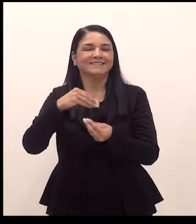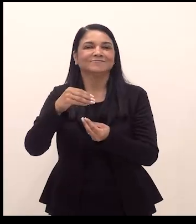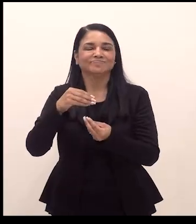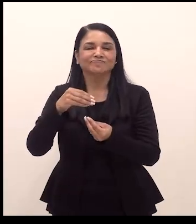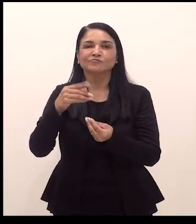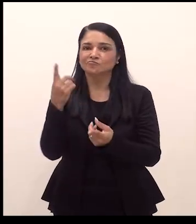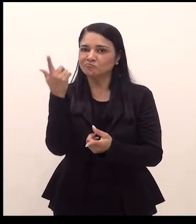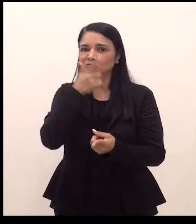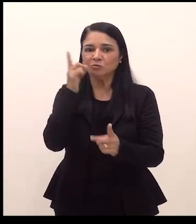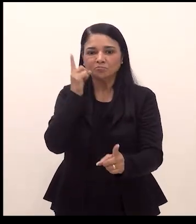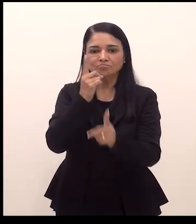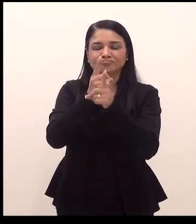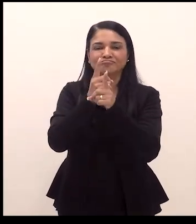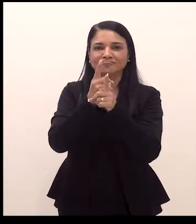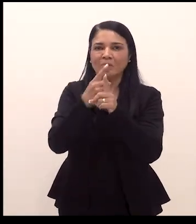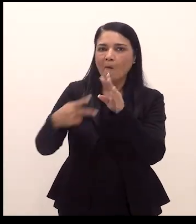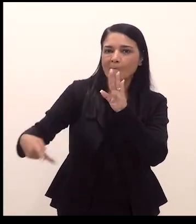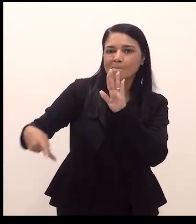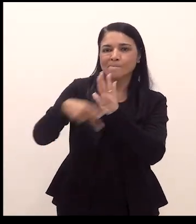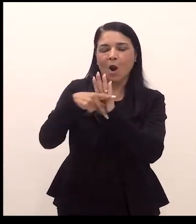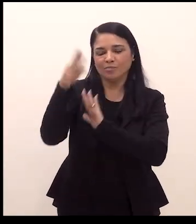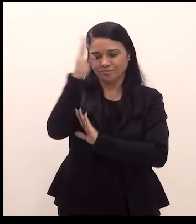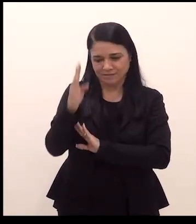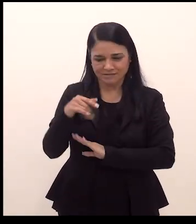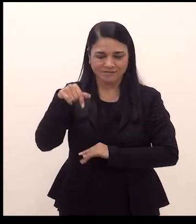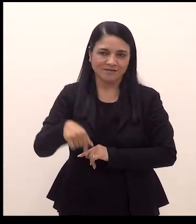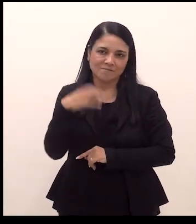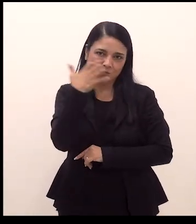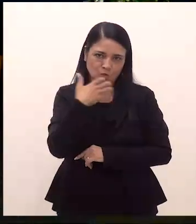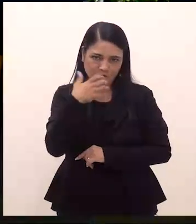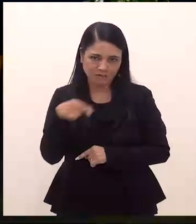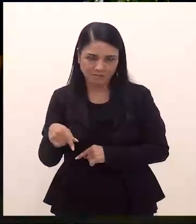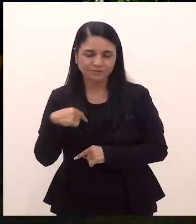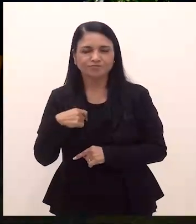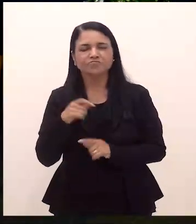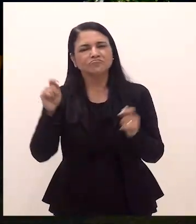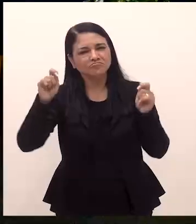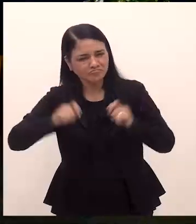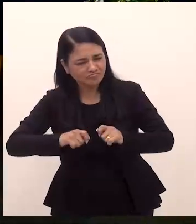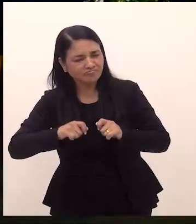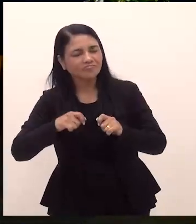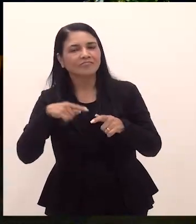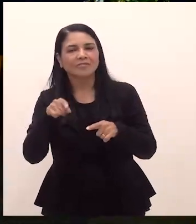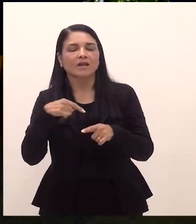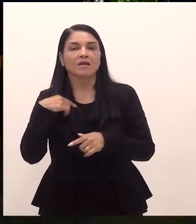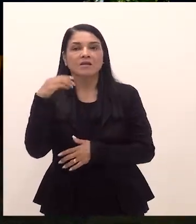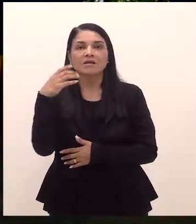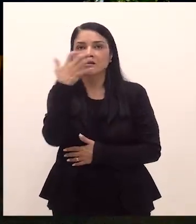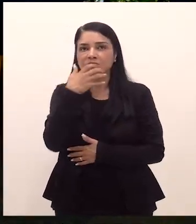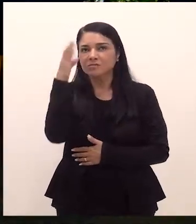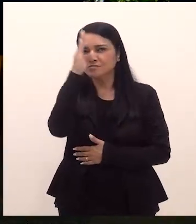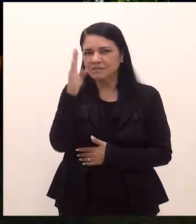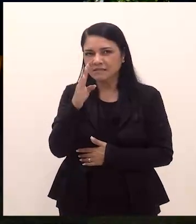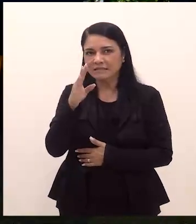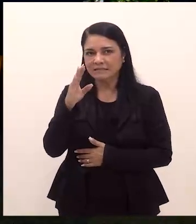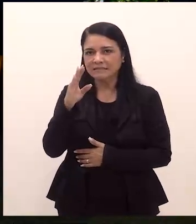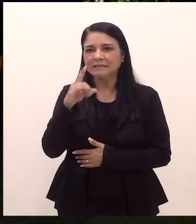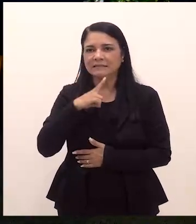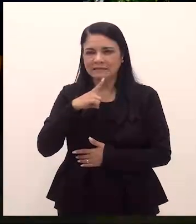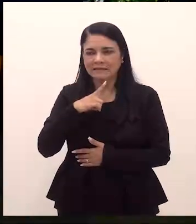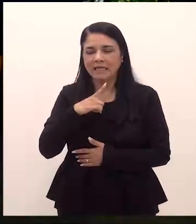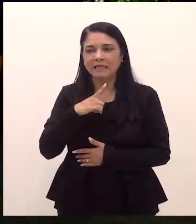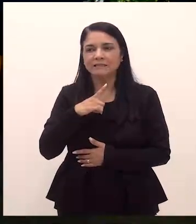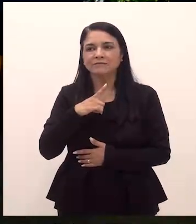sincretizar, e a gente acabou achando uma coisa que é nossa. E falando nisso, o que é possível, assim, a música brasileira